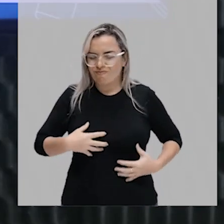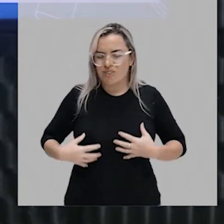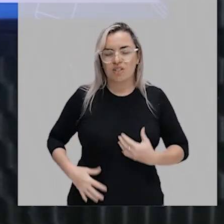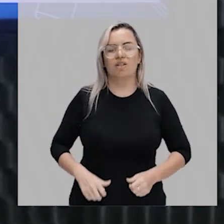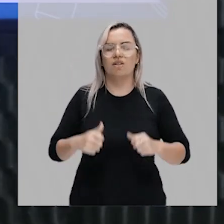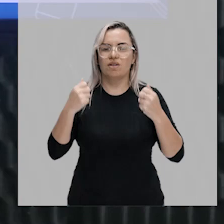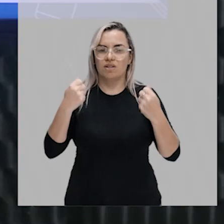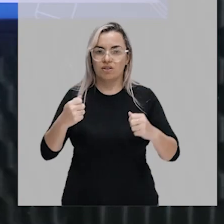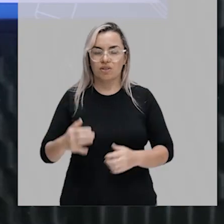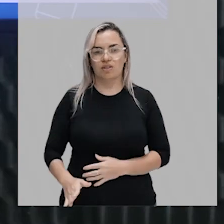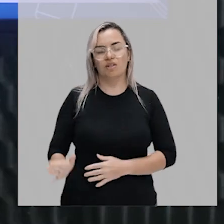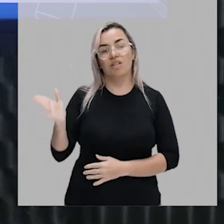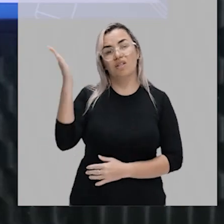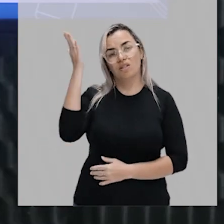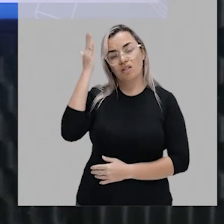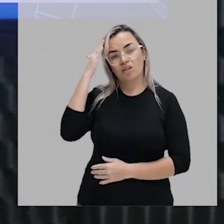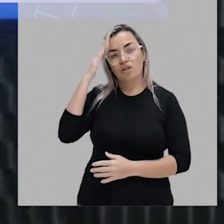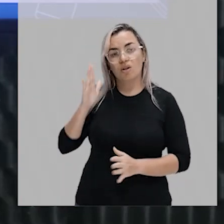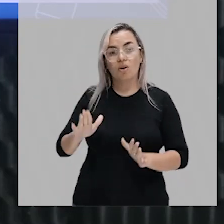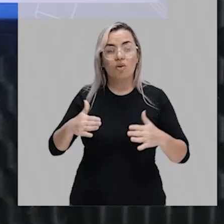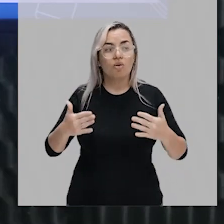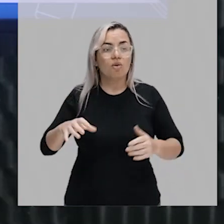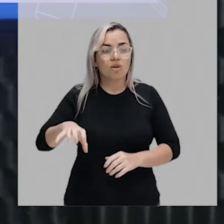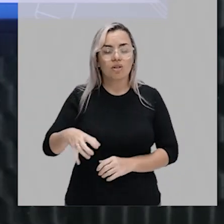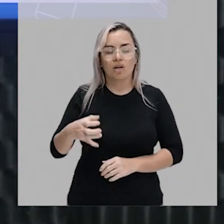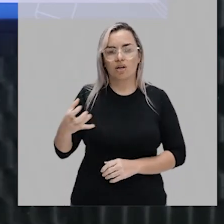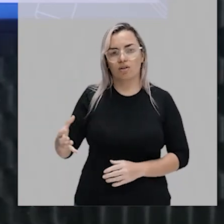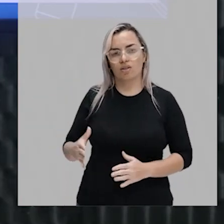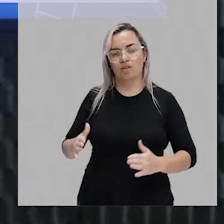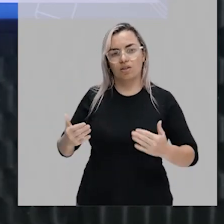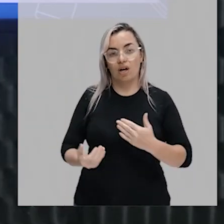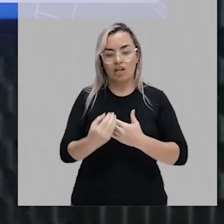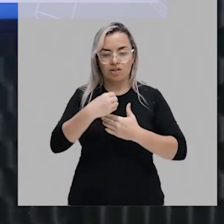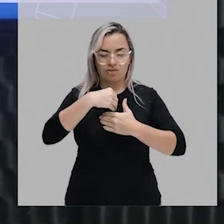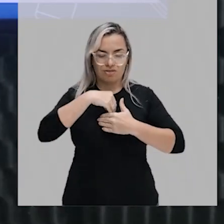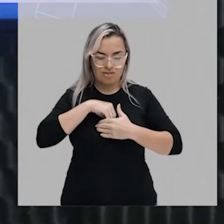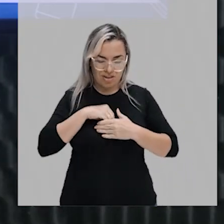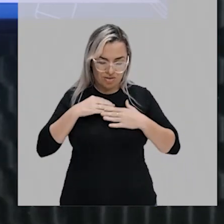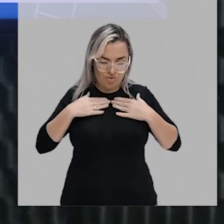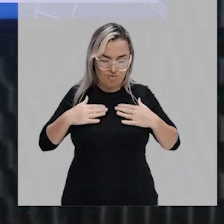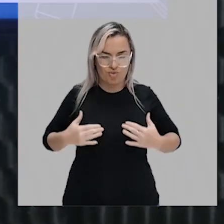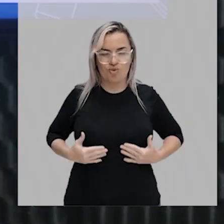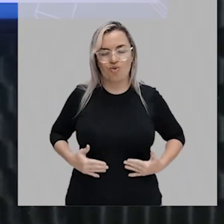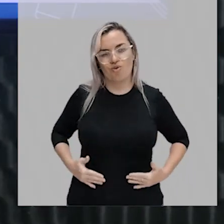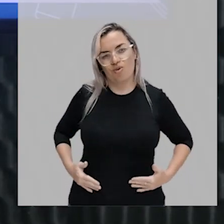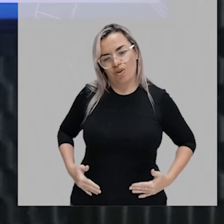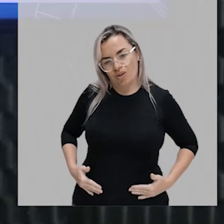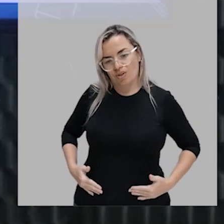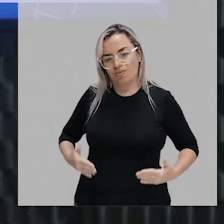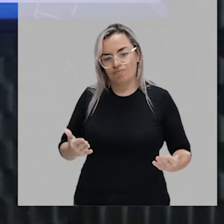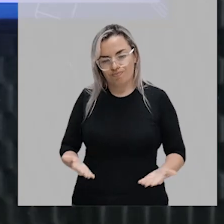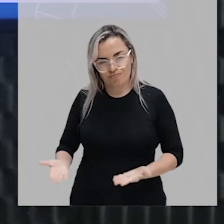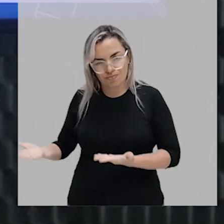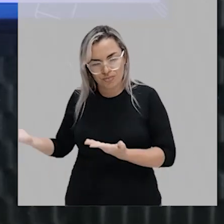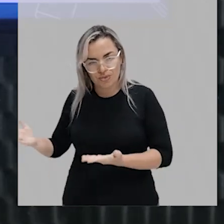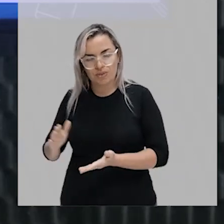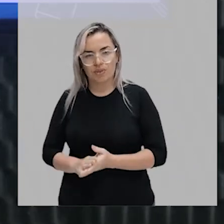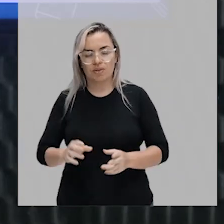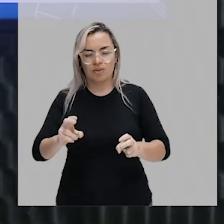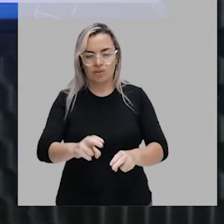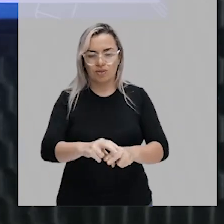está acontecendo com o seu organismo, ok? Nesse sentido, a sexualidade ela passa a desempenhar um papel